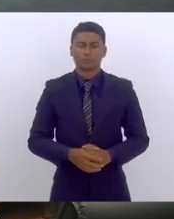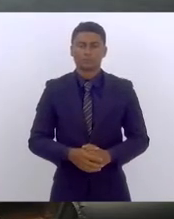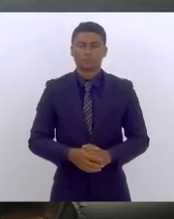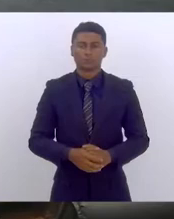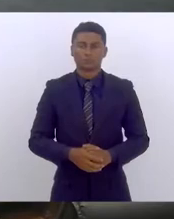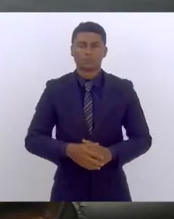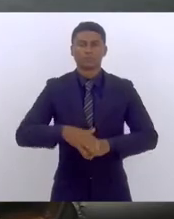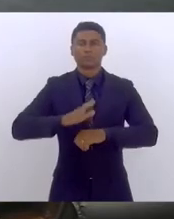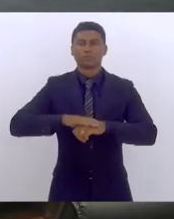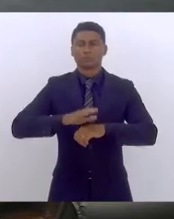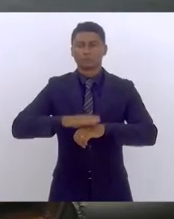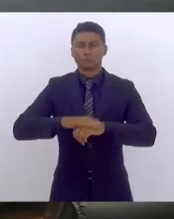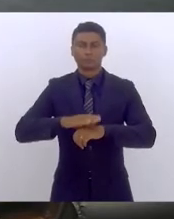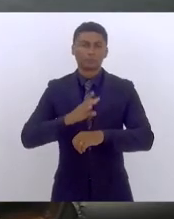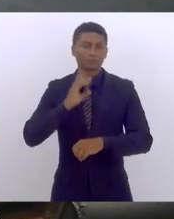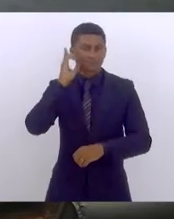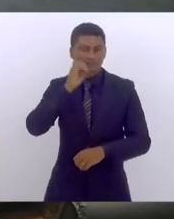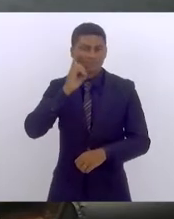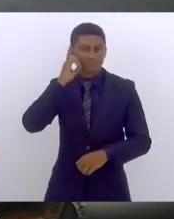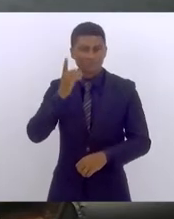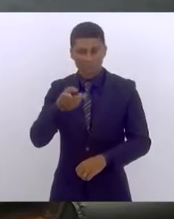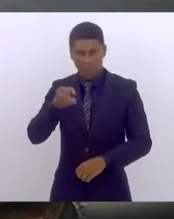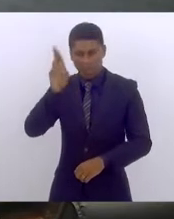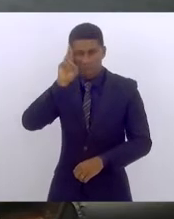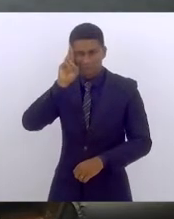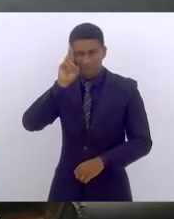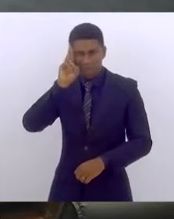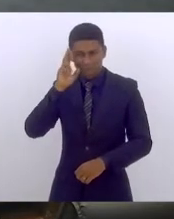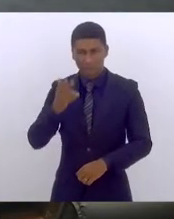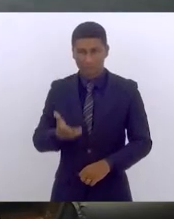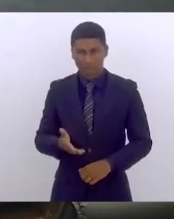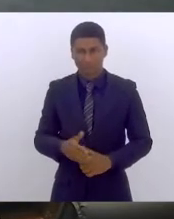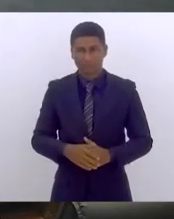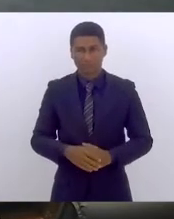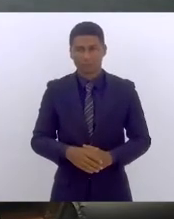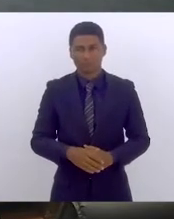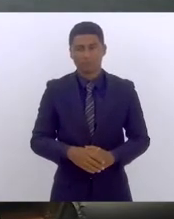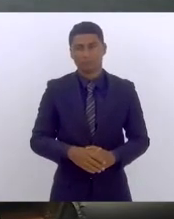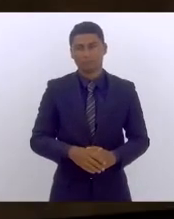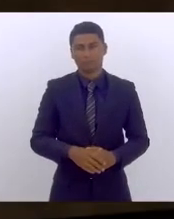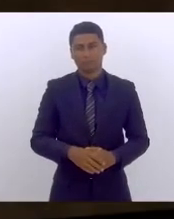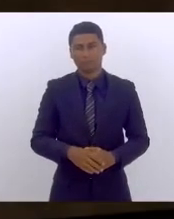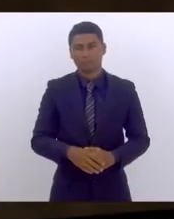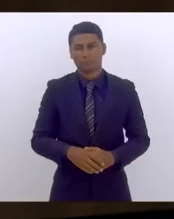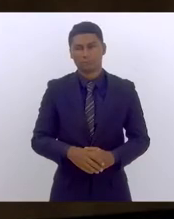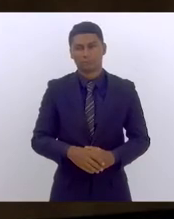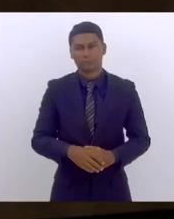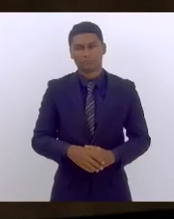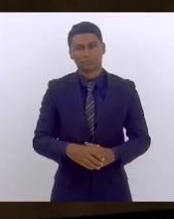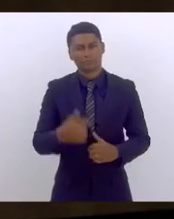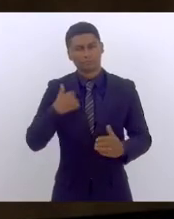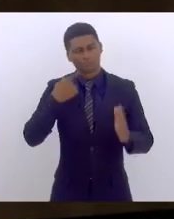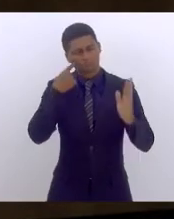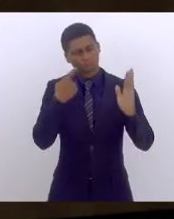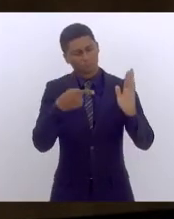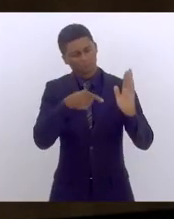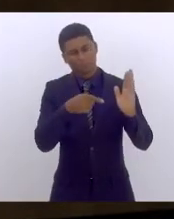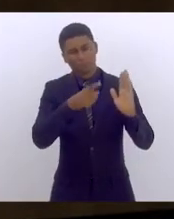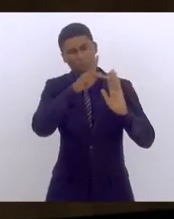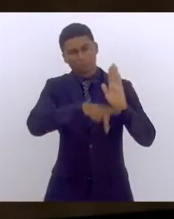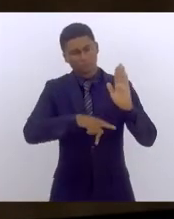de autoria do deputado Rosenberg Reis, eu estranho esse projeto, senhora